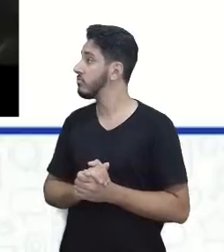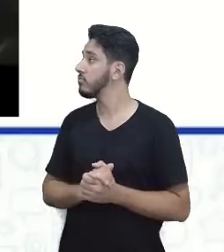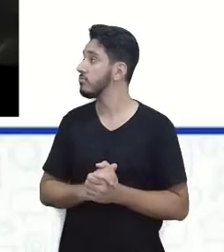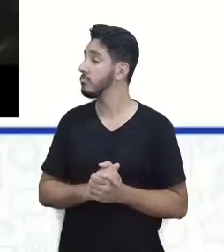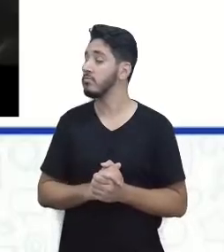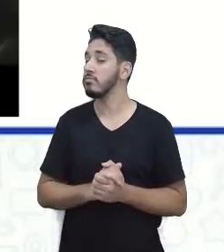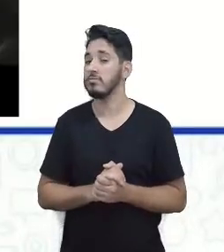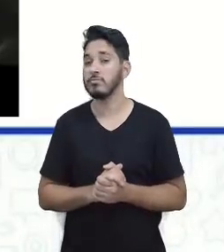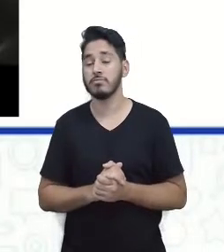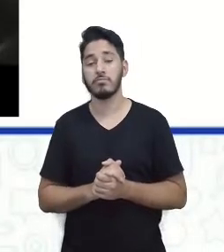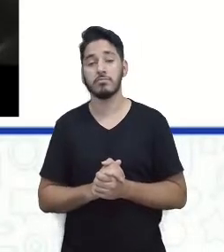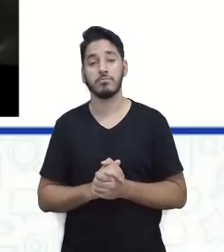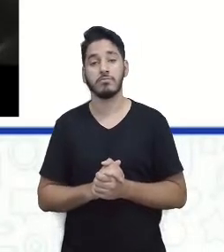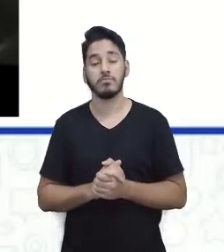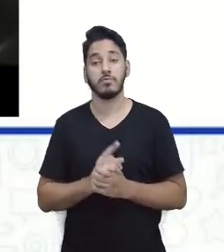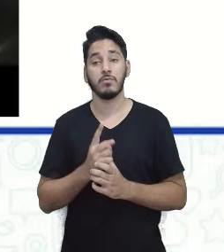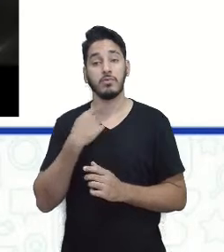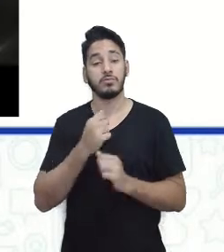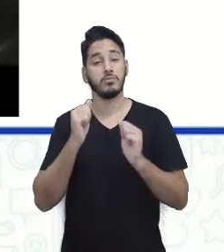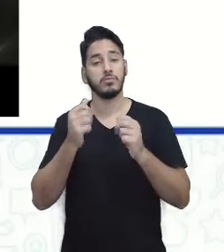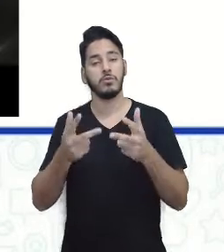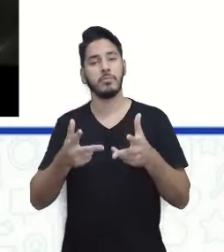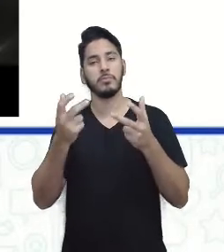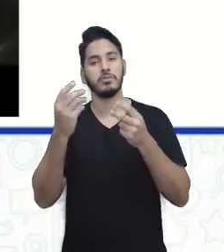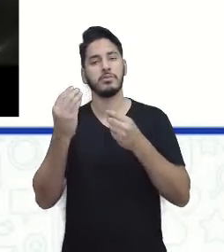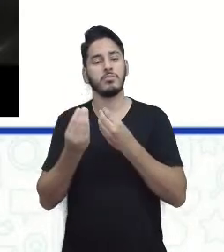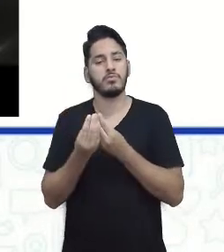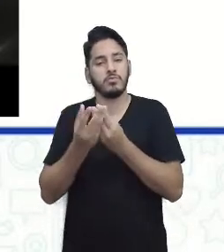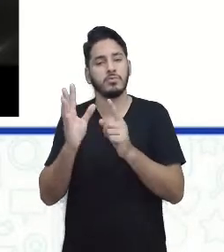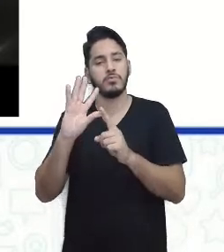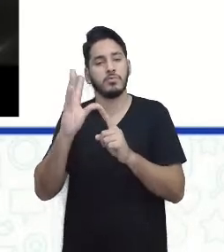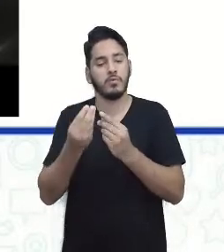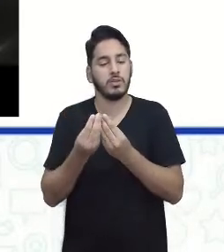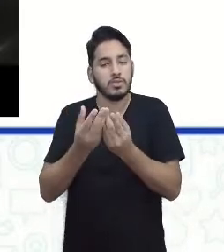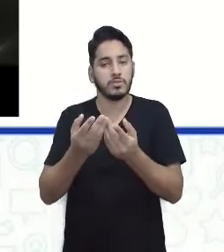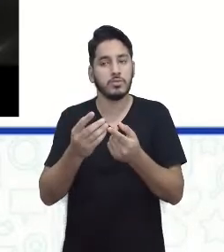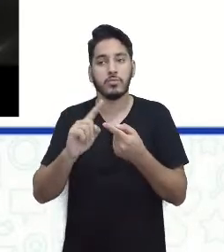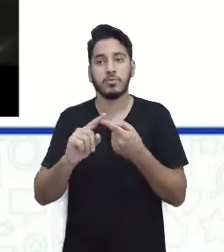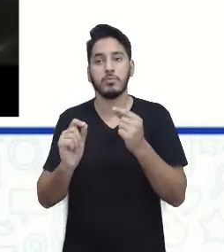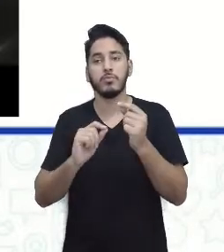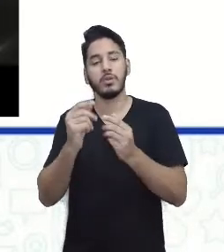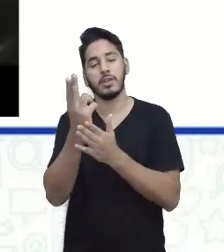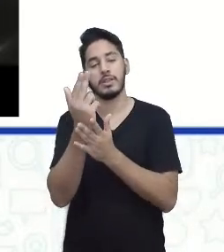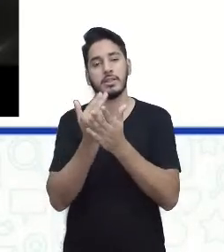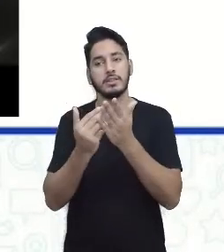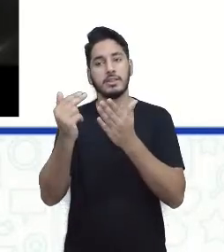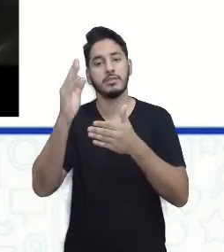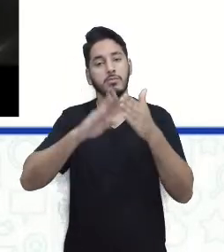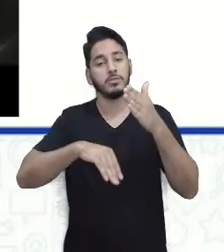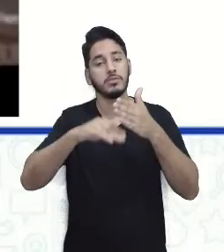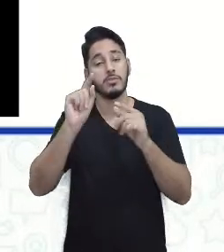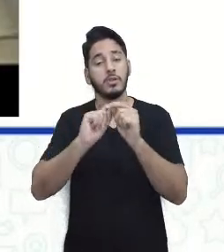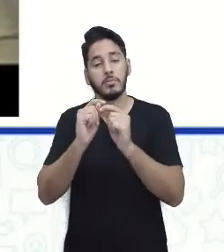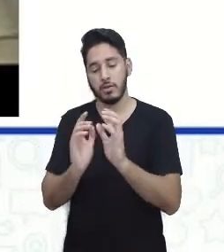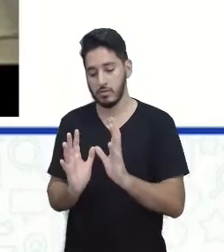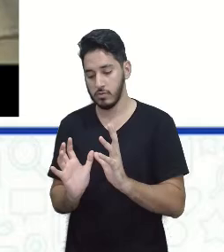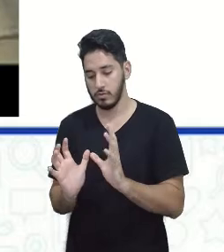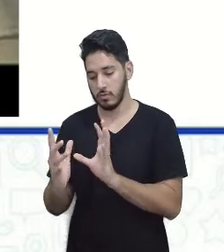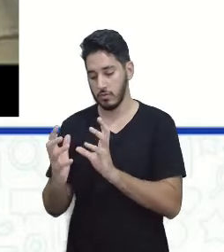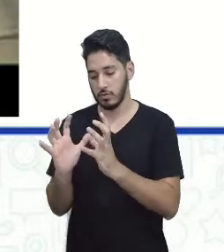Contemporânea brasileira. Nós podemos perceber a contribuição do artista tanto como desenhista quanto pintor e ceramista.